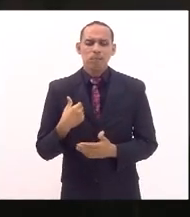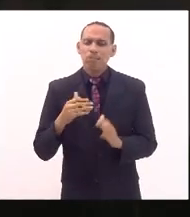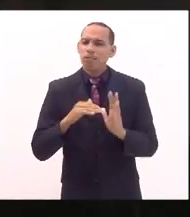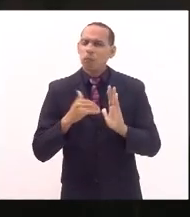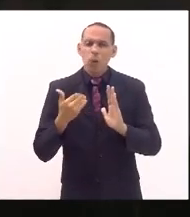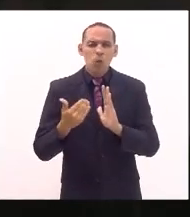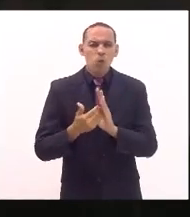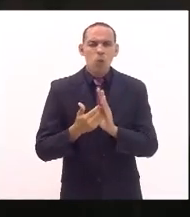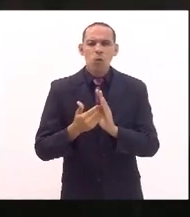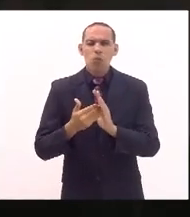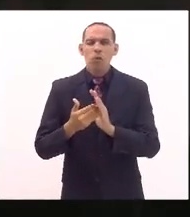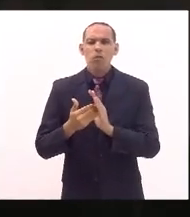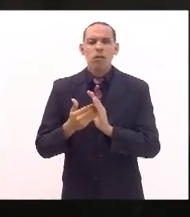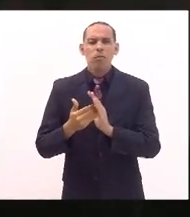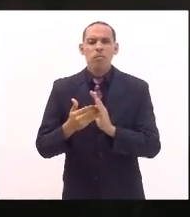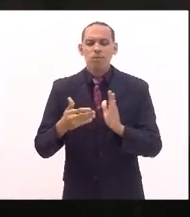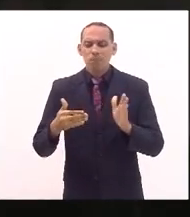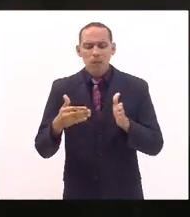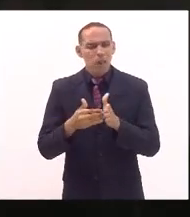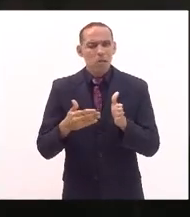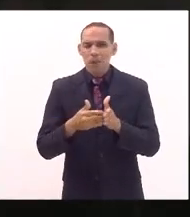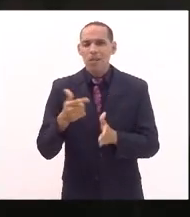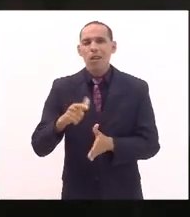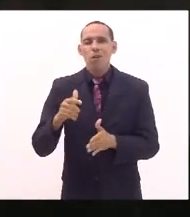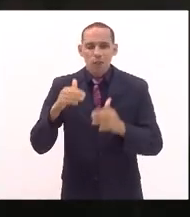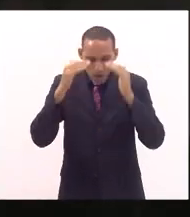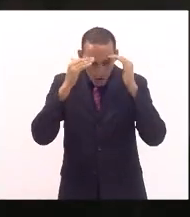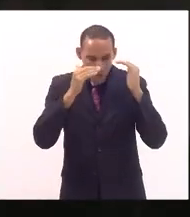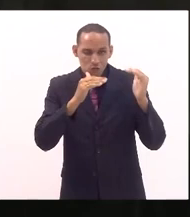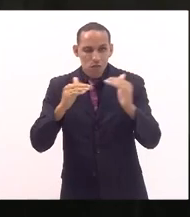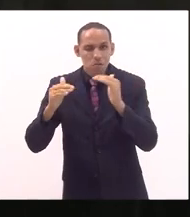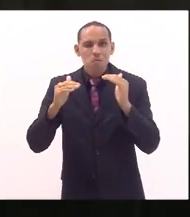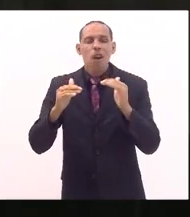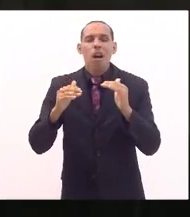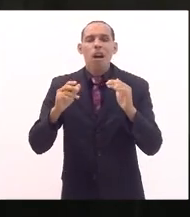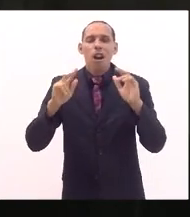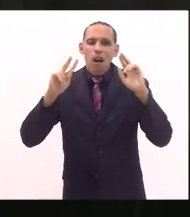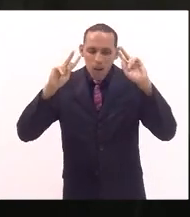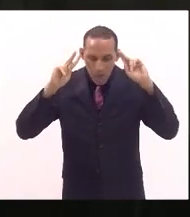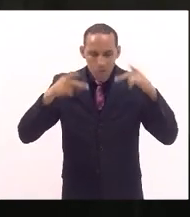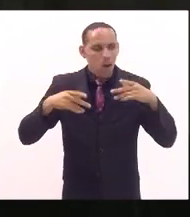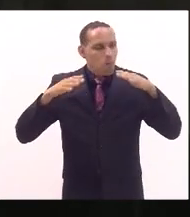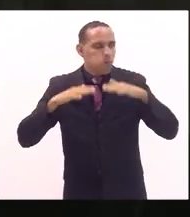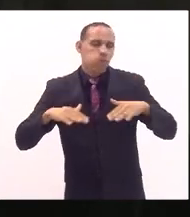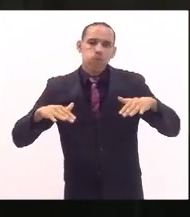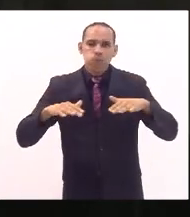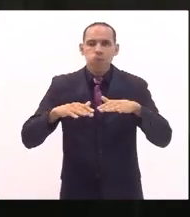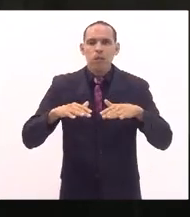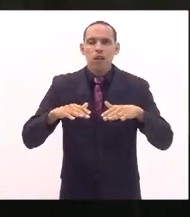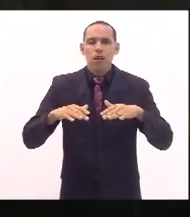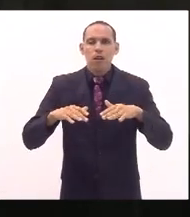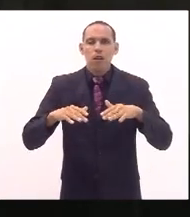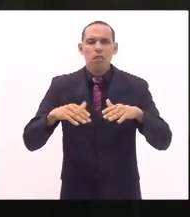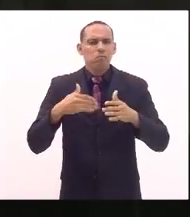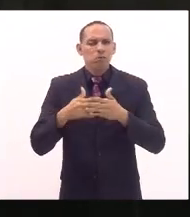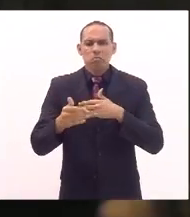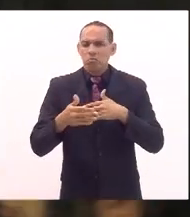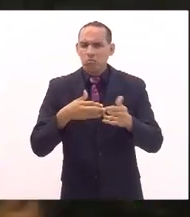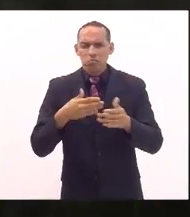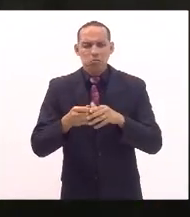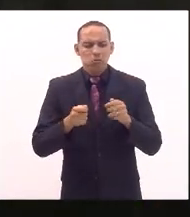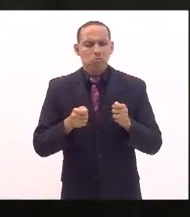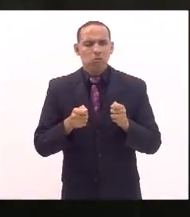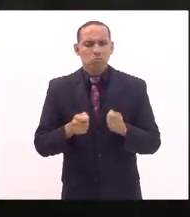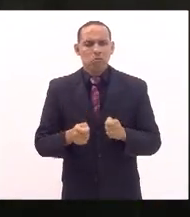irrestrito respeito a todo ser humano e estabelecendo que a necessário independentemente